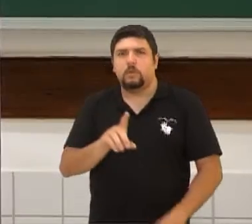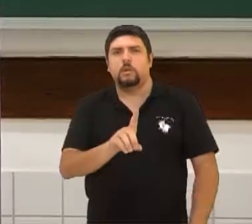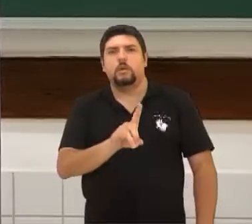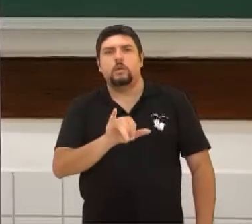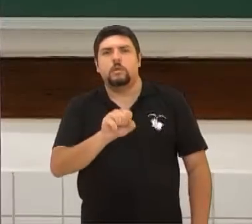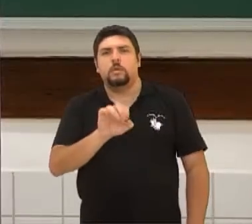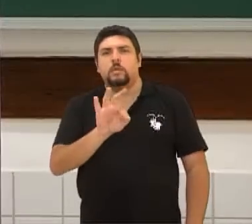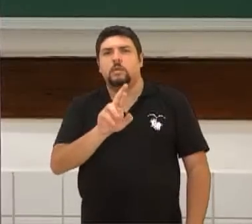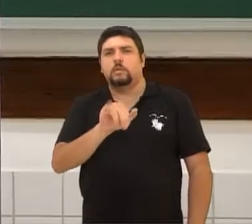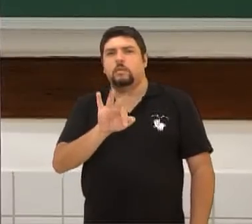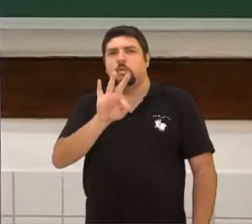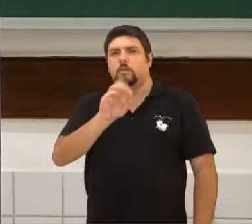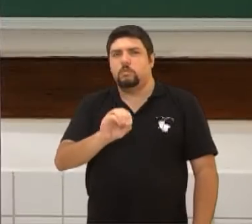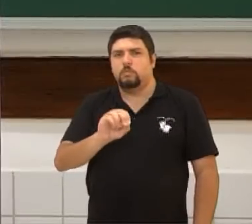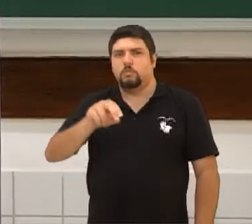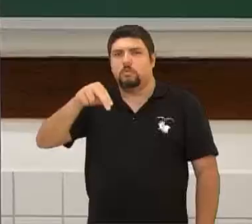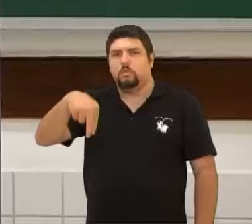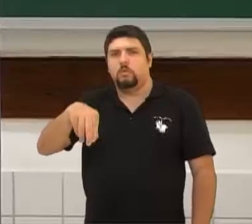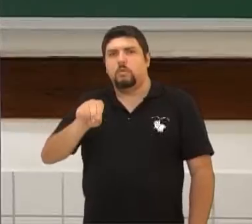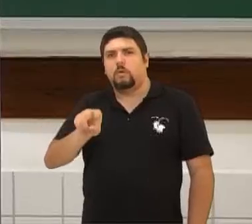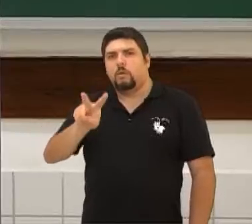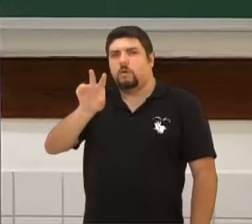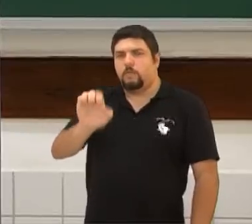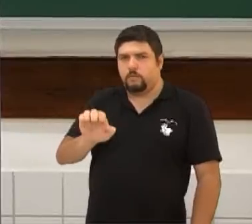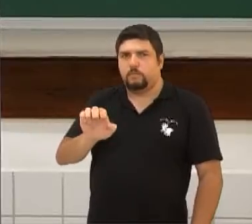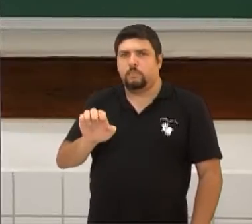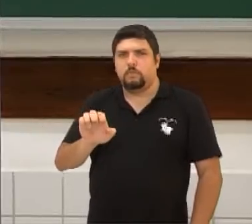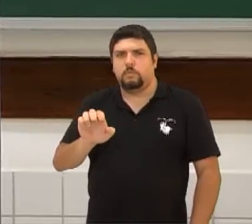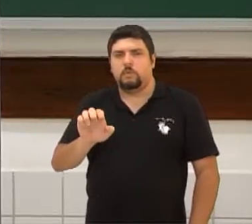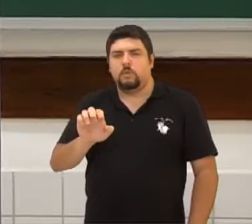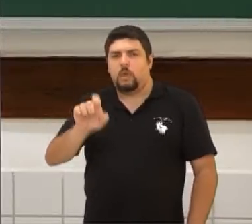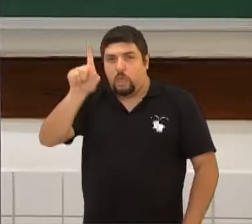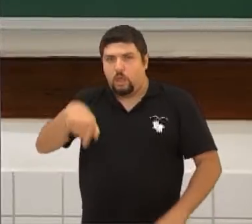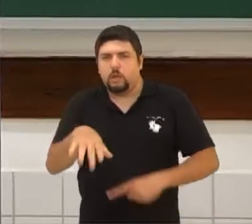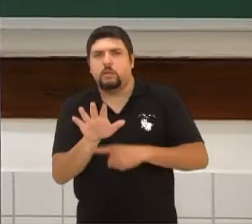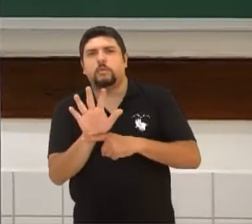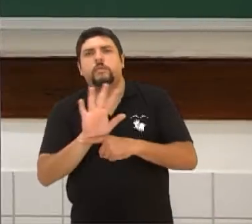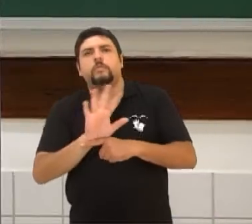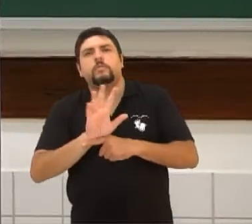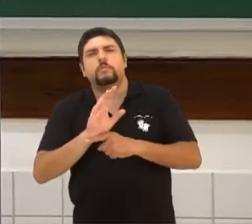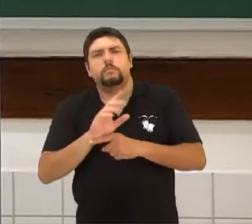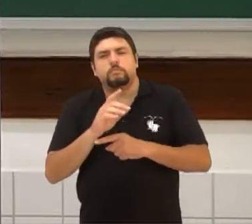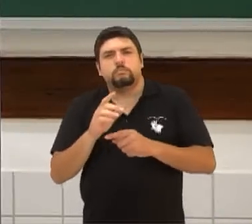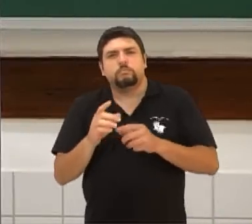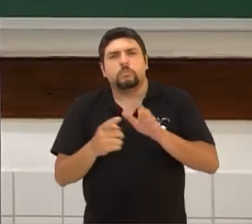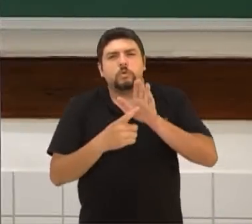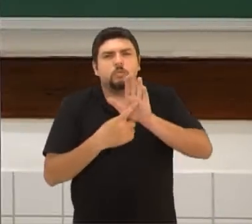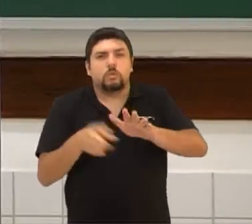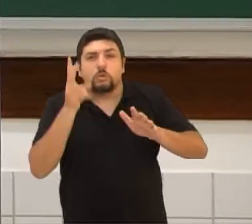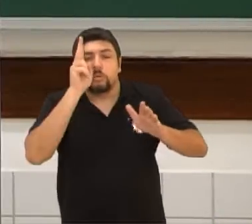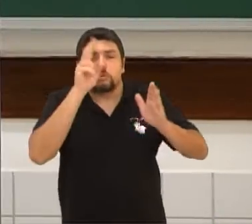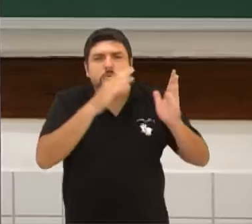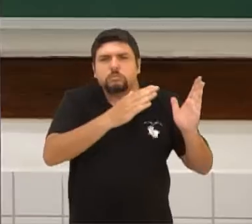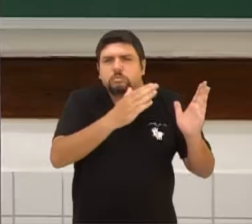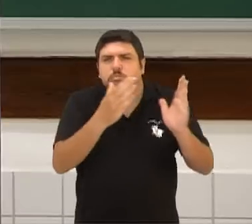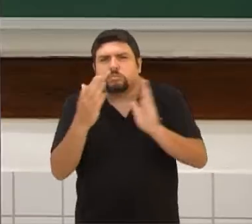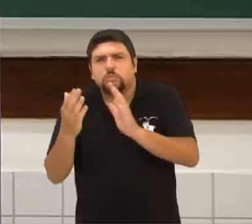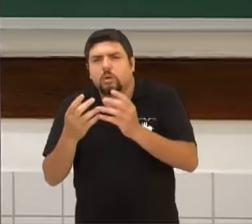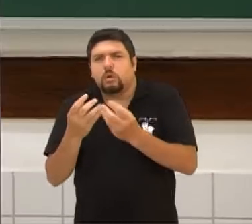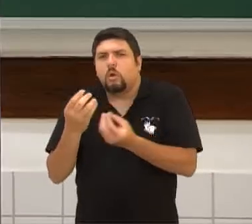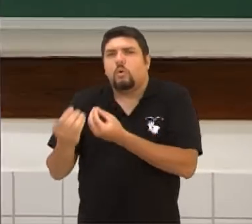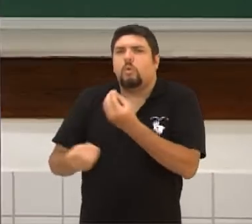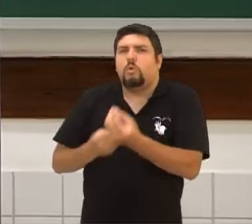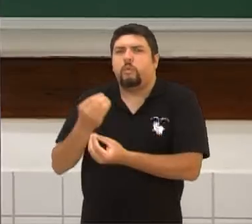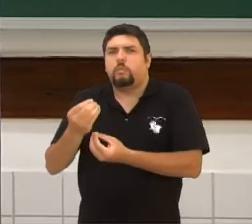9, onde eles mostram essa situação de uma outra forma, para vocês compreenderem como foi o tratamento dos negros